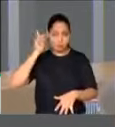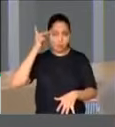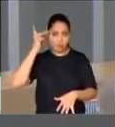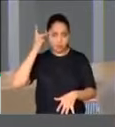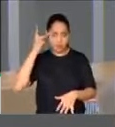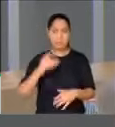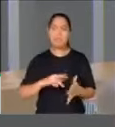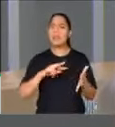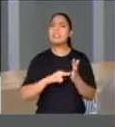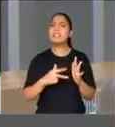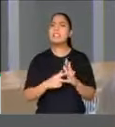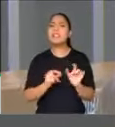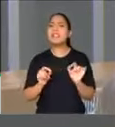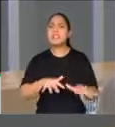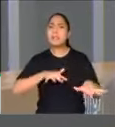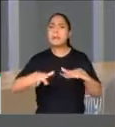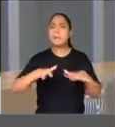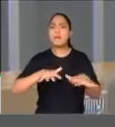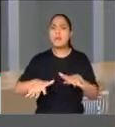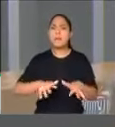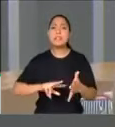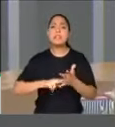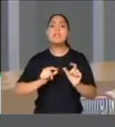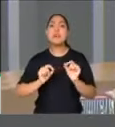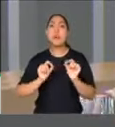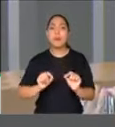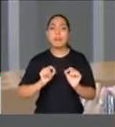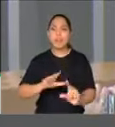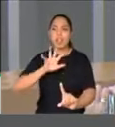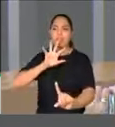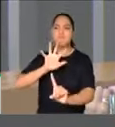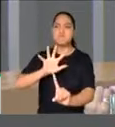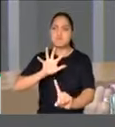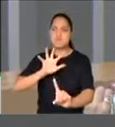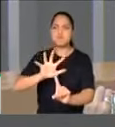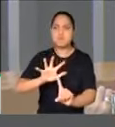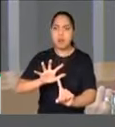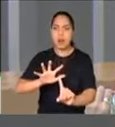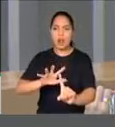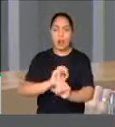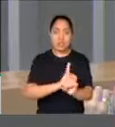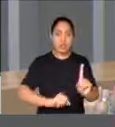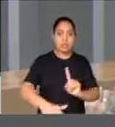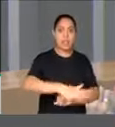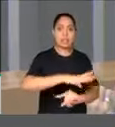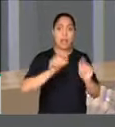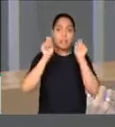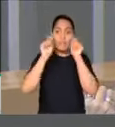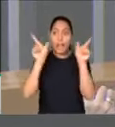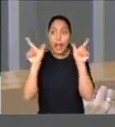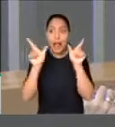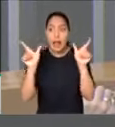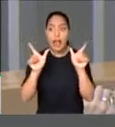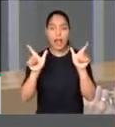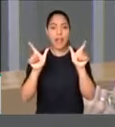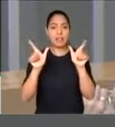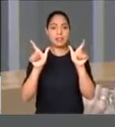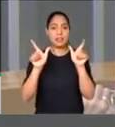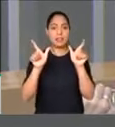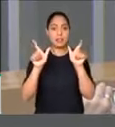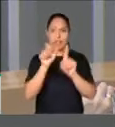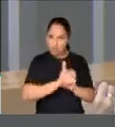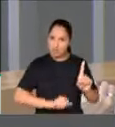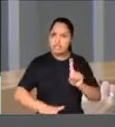que é que significa uma parada LGBT? Significa pressão, significa que a sociedade está atenta, significa que a sociedade está